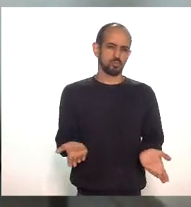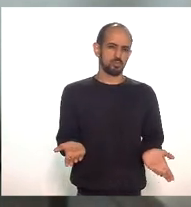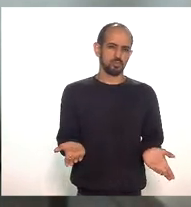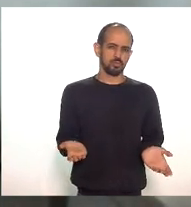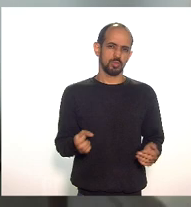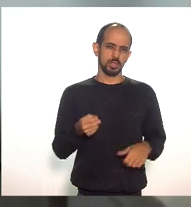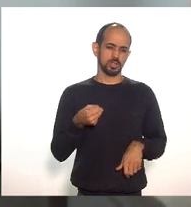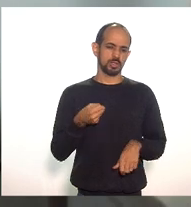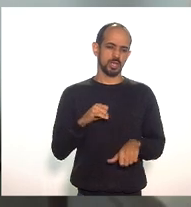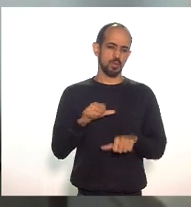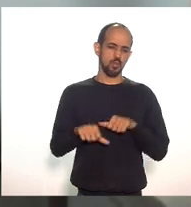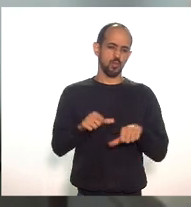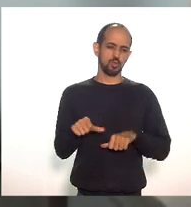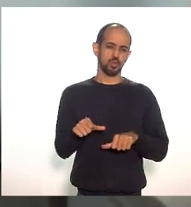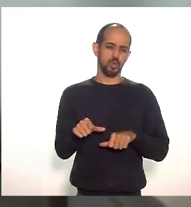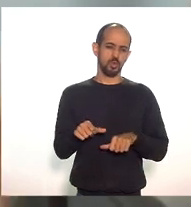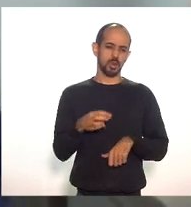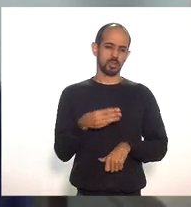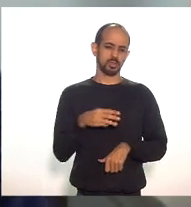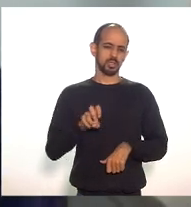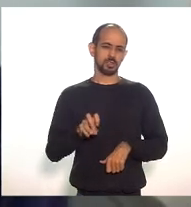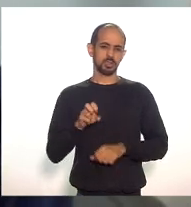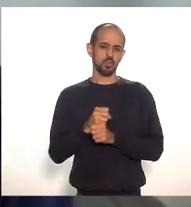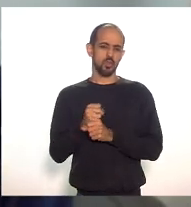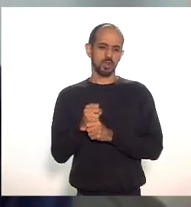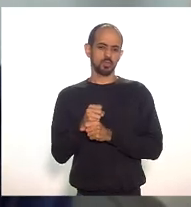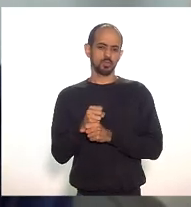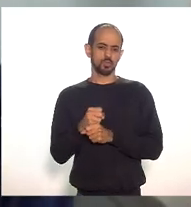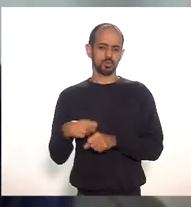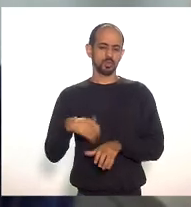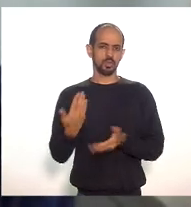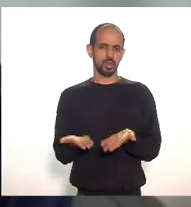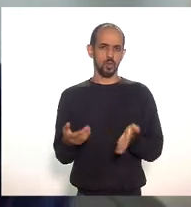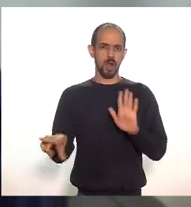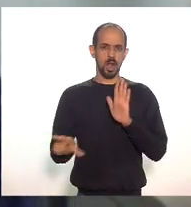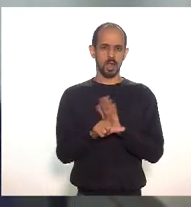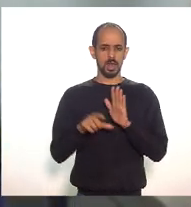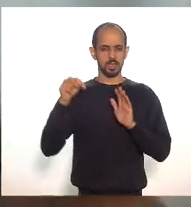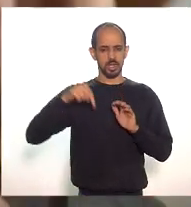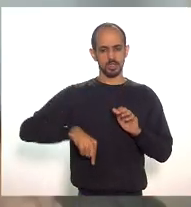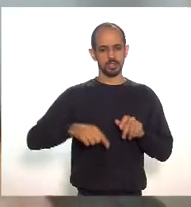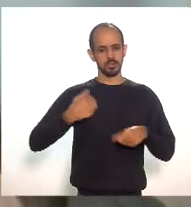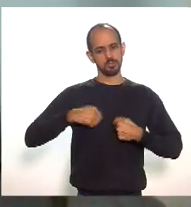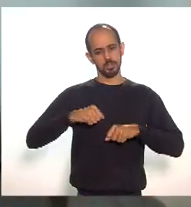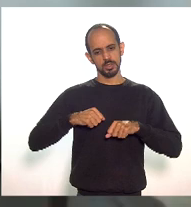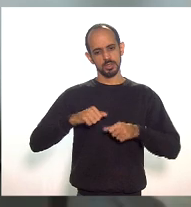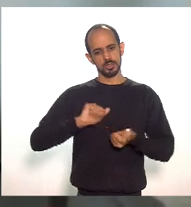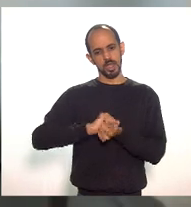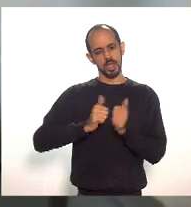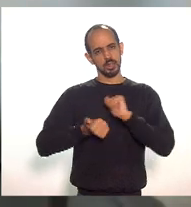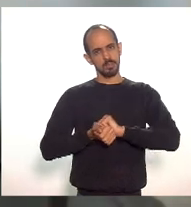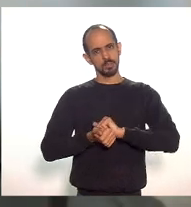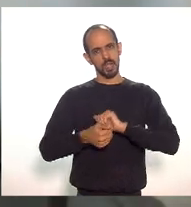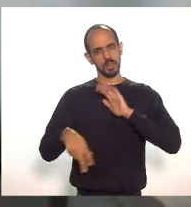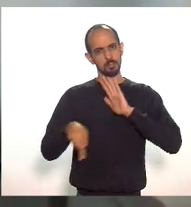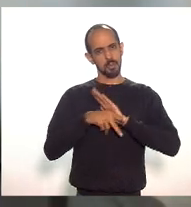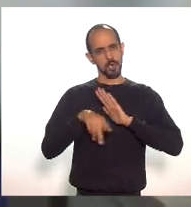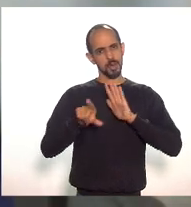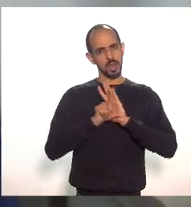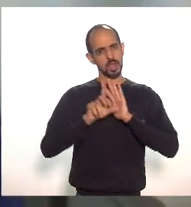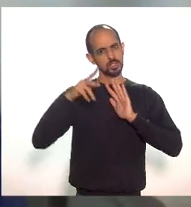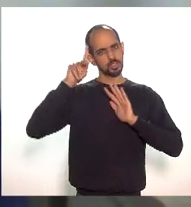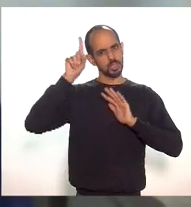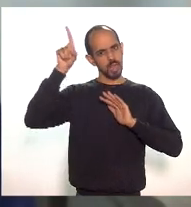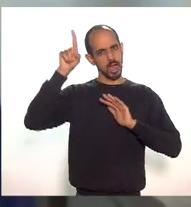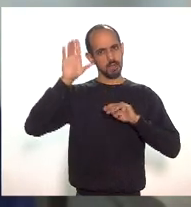e você passou para 35 anos Além daqui não precisa ser adaptada de lá e